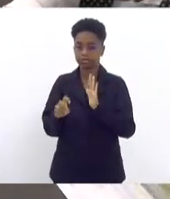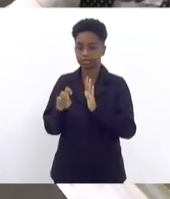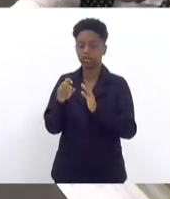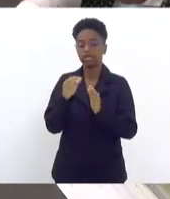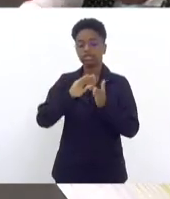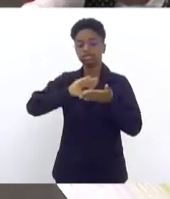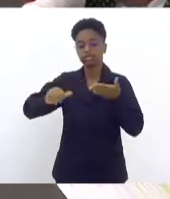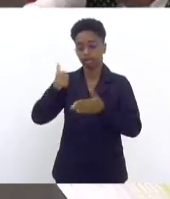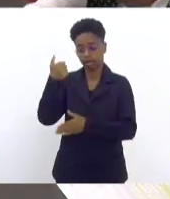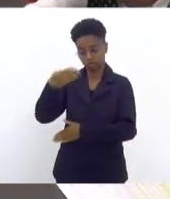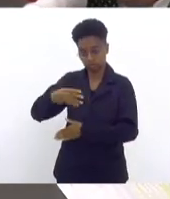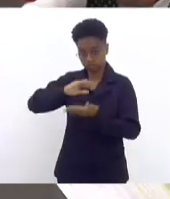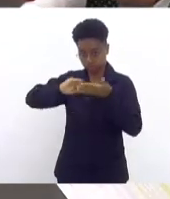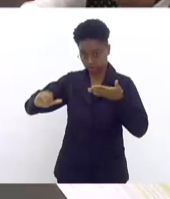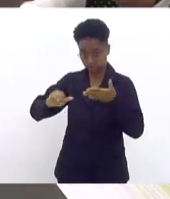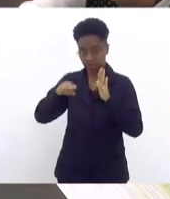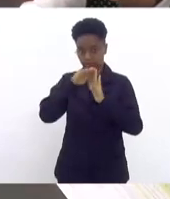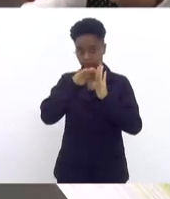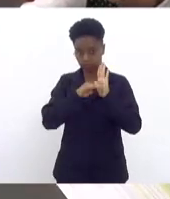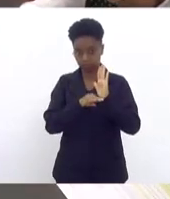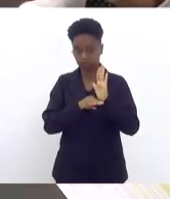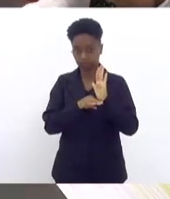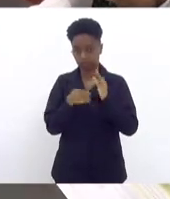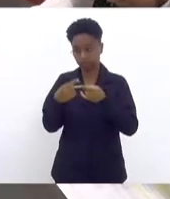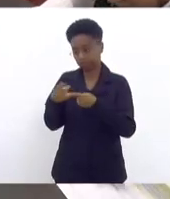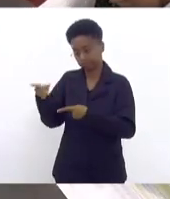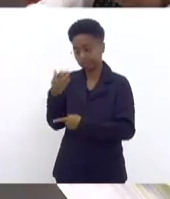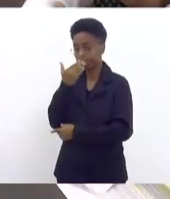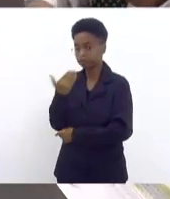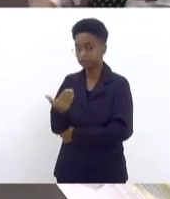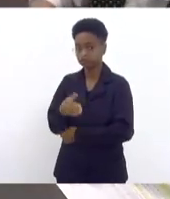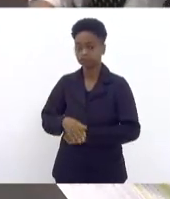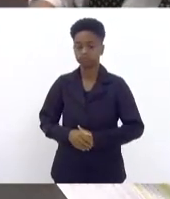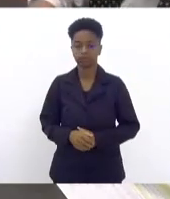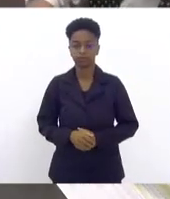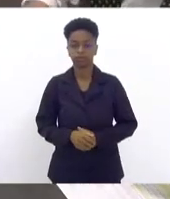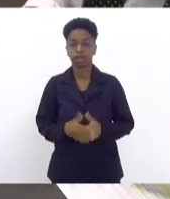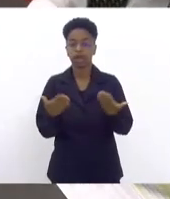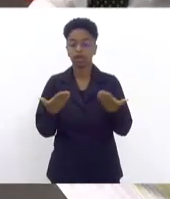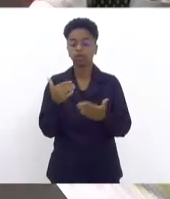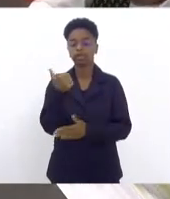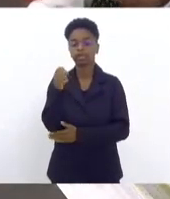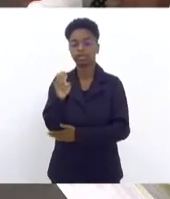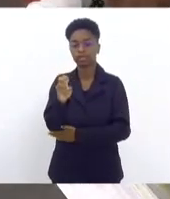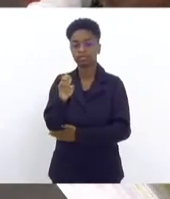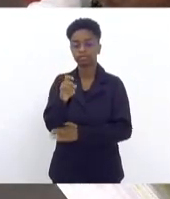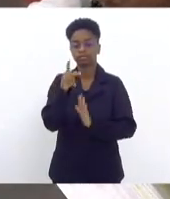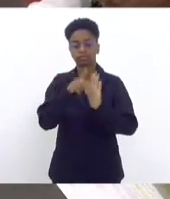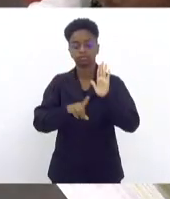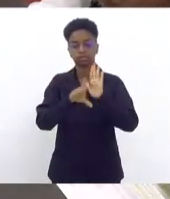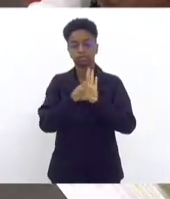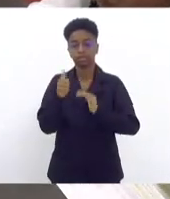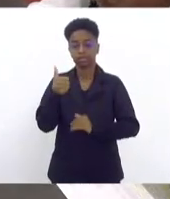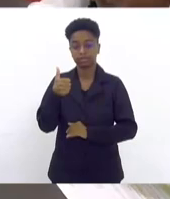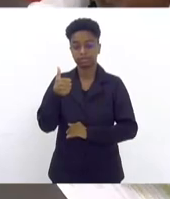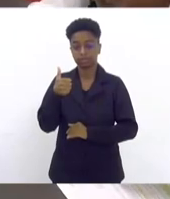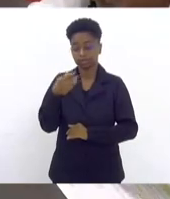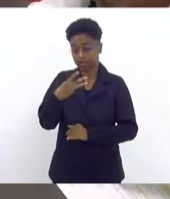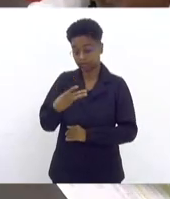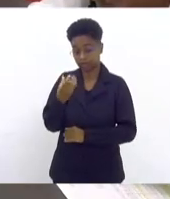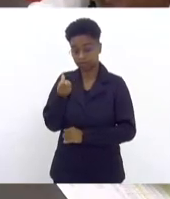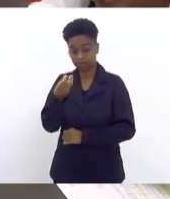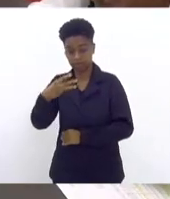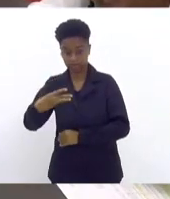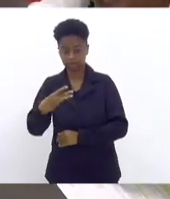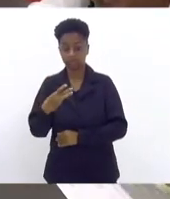então, o item 14 da pauta, a pedido do relator. É o 15 da pauta, o projeto de lei número 363 de 2023, de autoria do